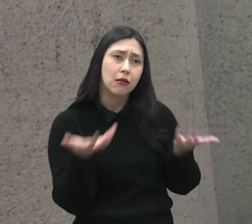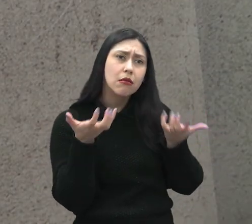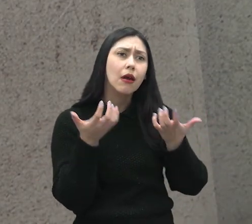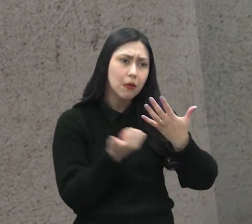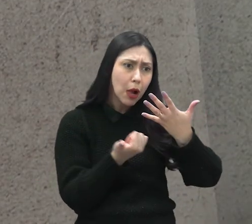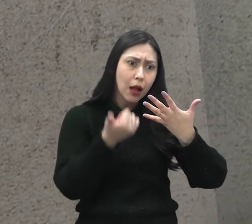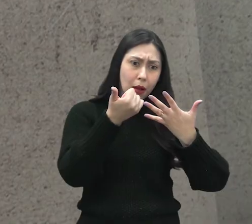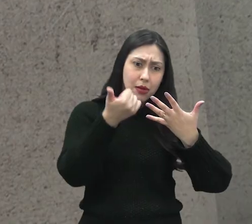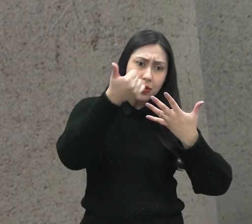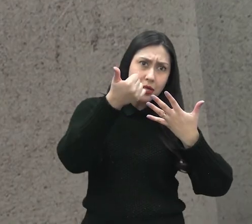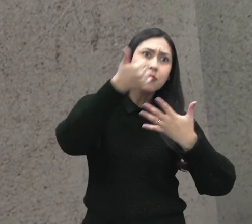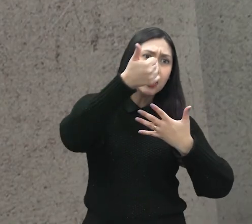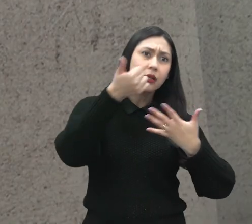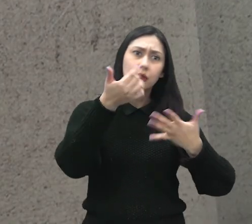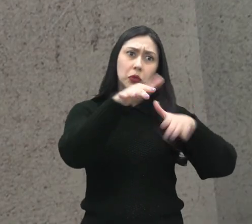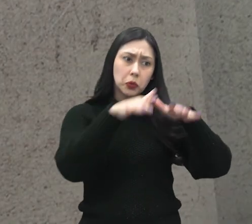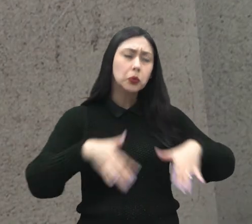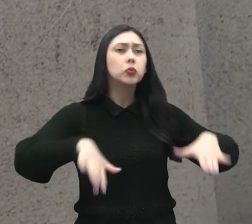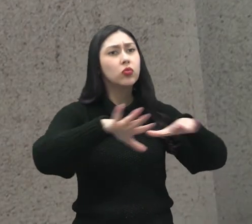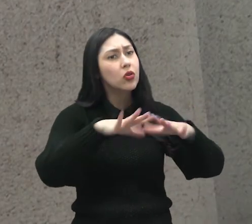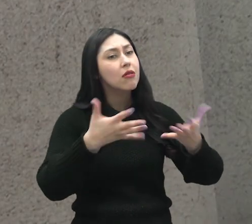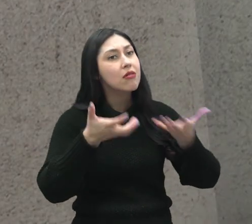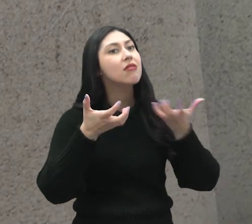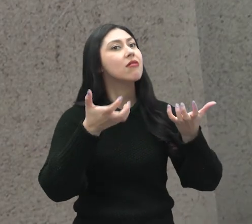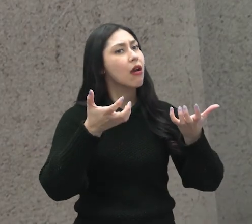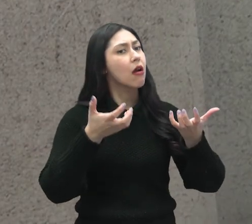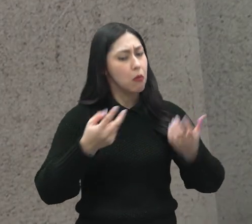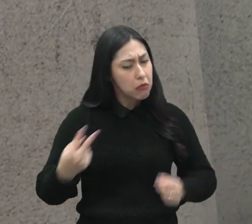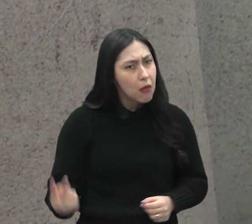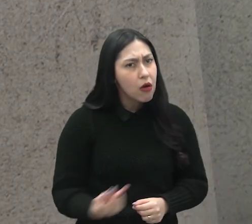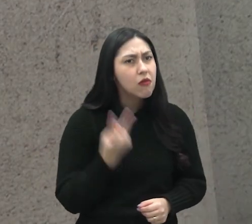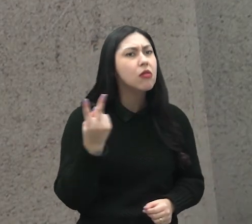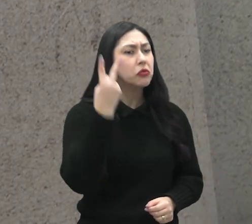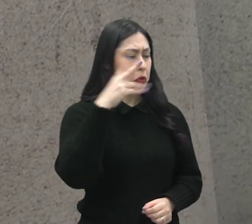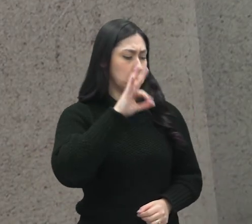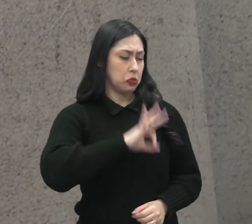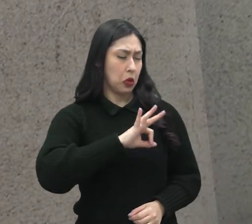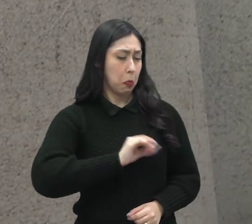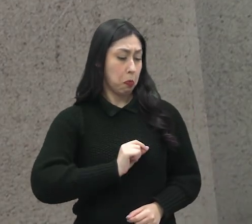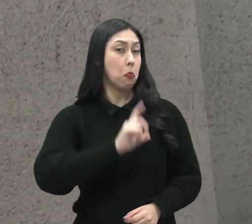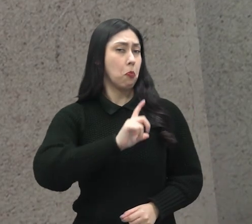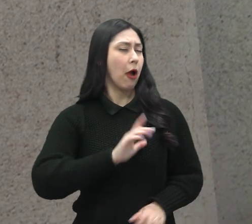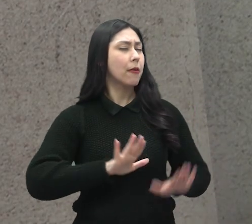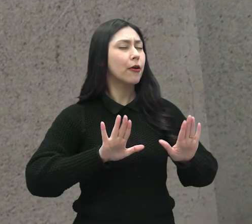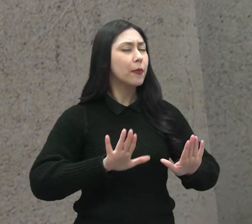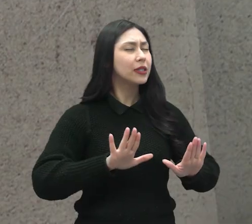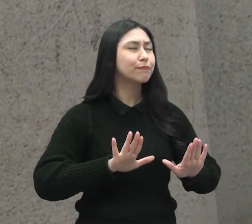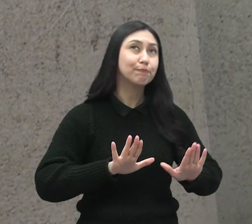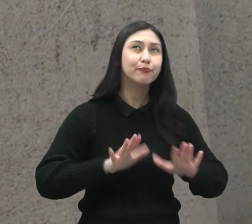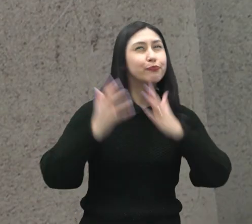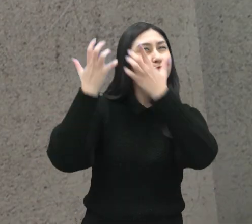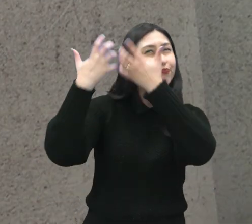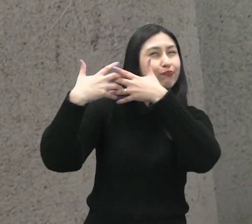promoção, que todo mundo quer ser recompensado, quer ganhar um pouco mais. Mas, Ana, para a gente refletir um